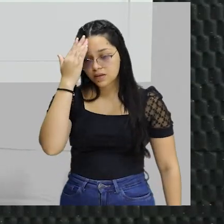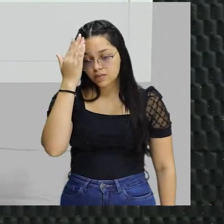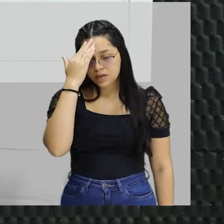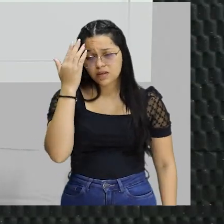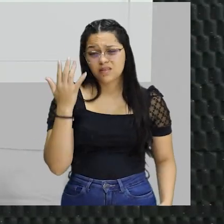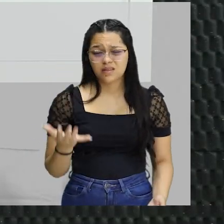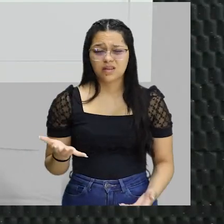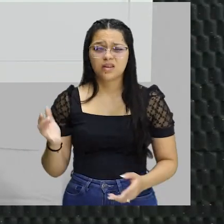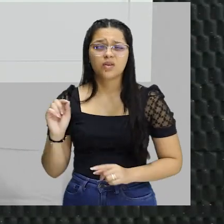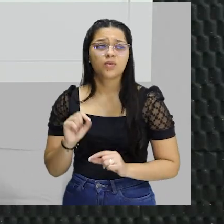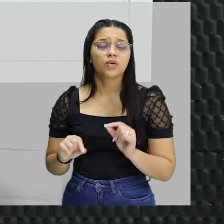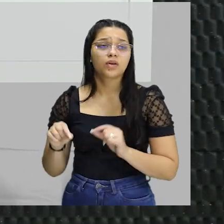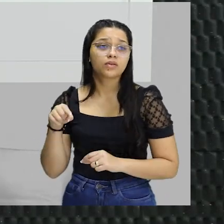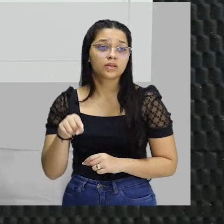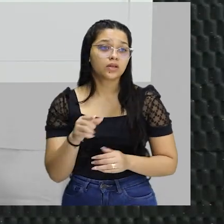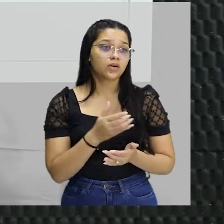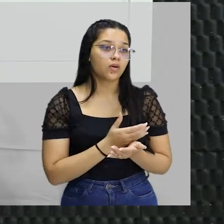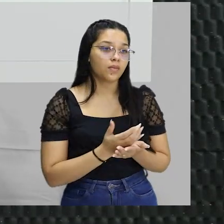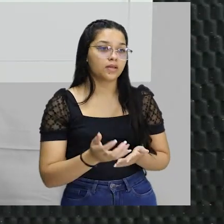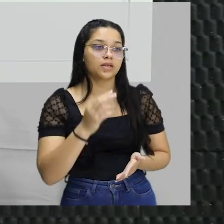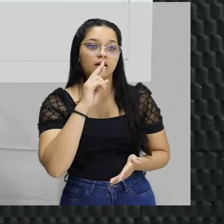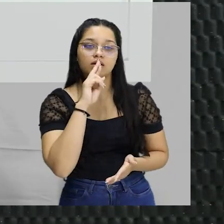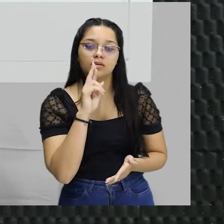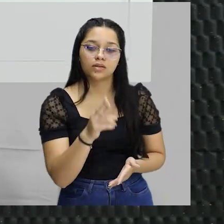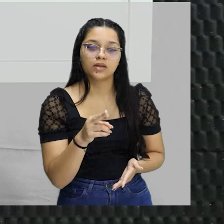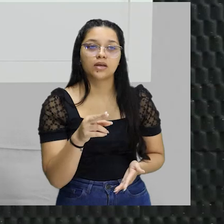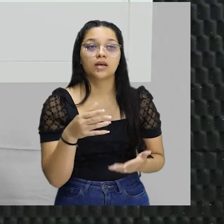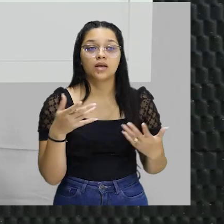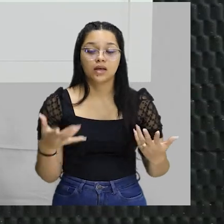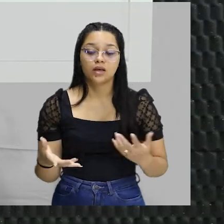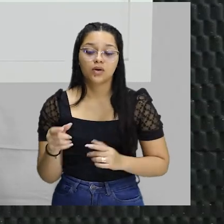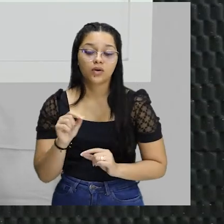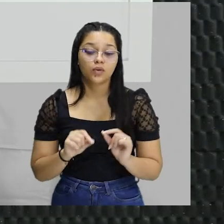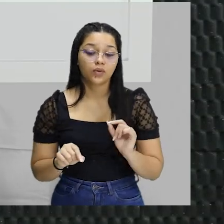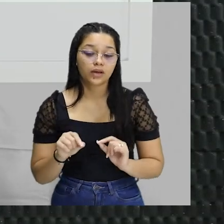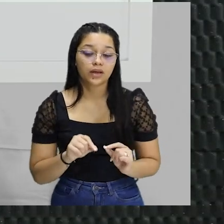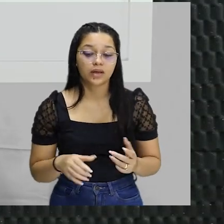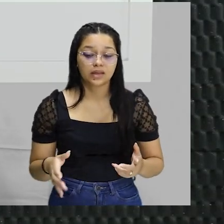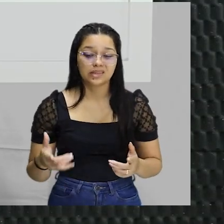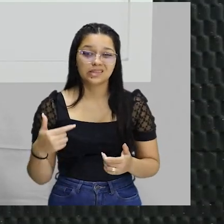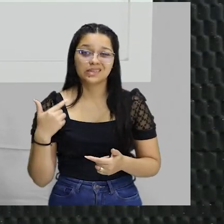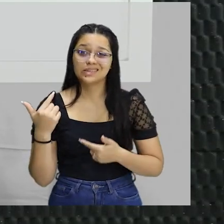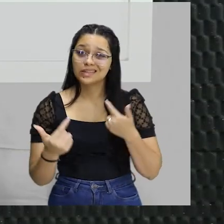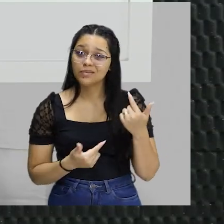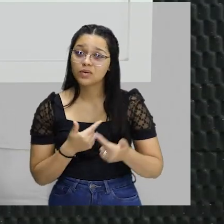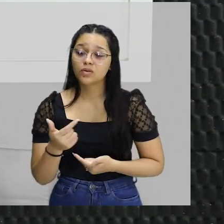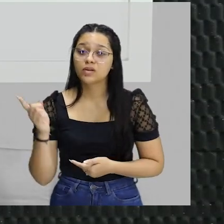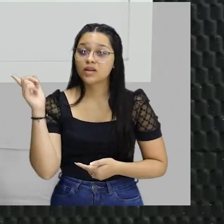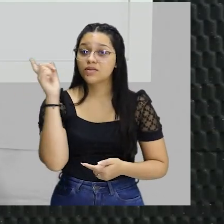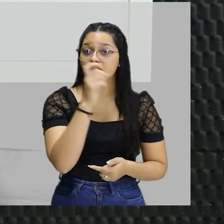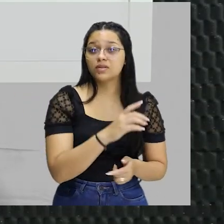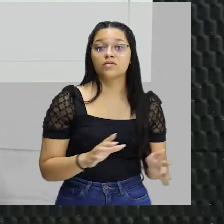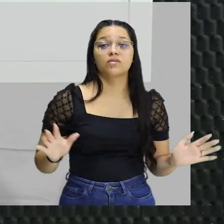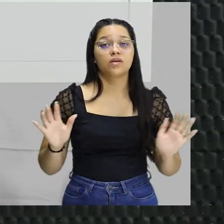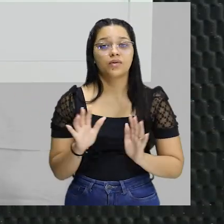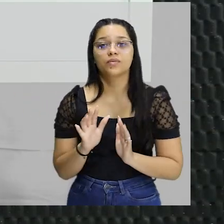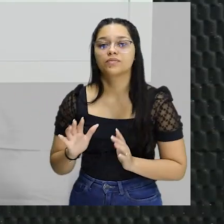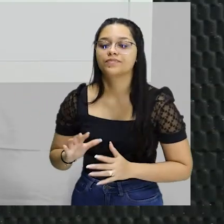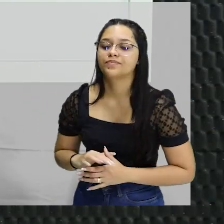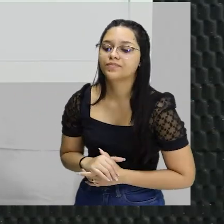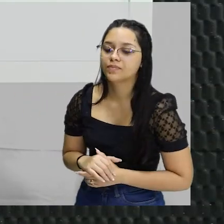vezes, quando você começa a responder, que se torna aí um pouco trabalhoso. Não é difícil, é trabalhoso.